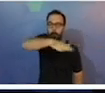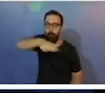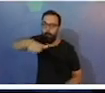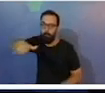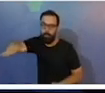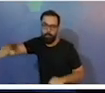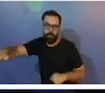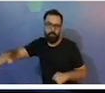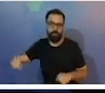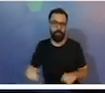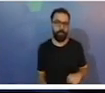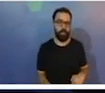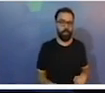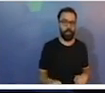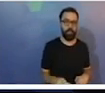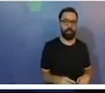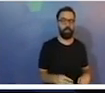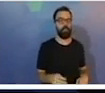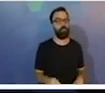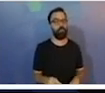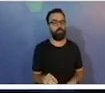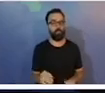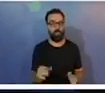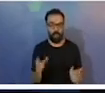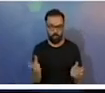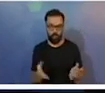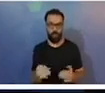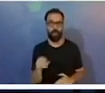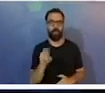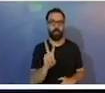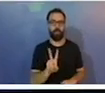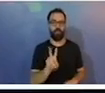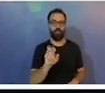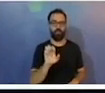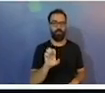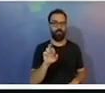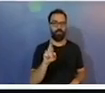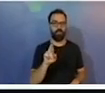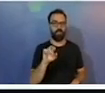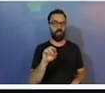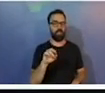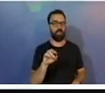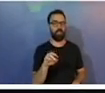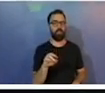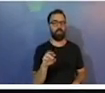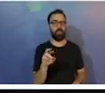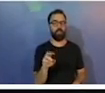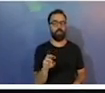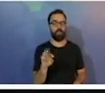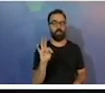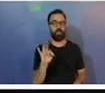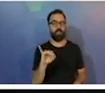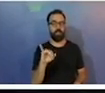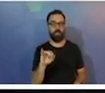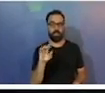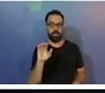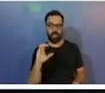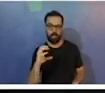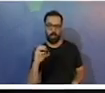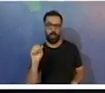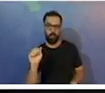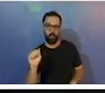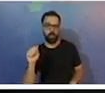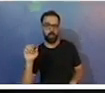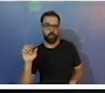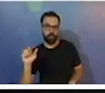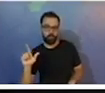por exemplo, nas torres dos navios. Os prédios são verticais, tá? Tudo que é em pé.